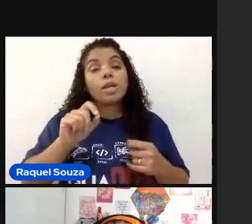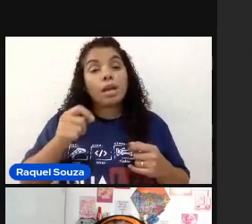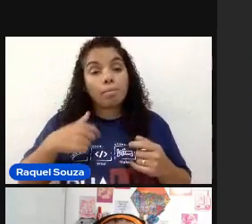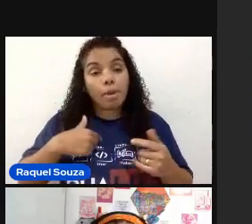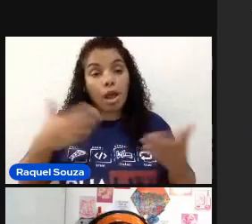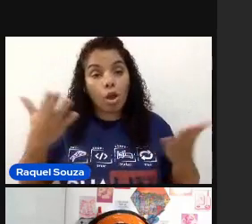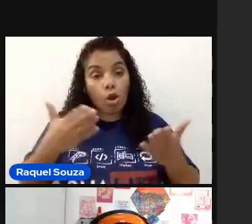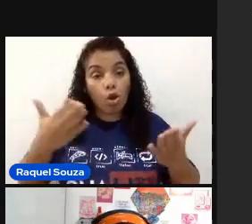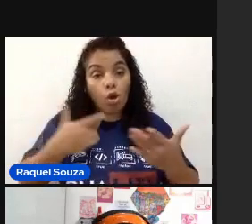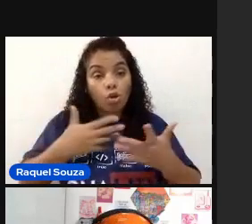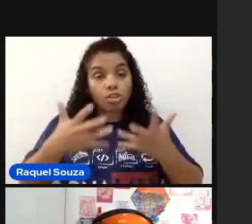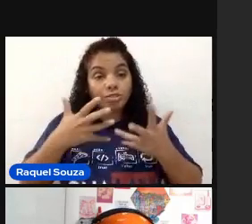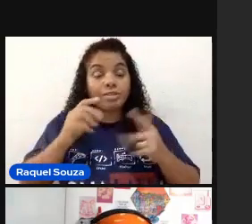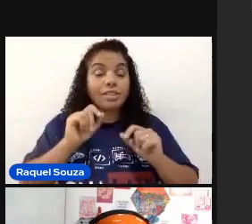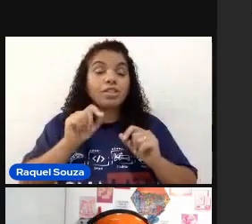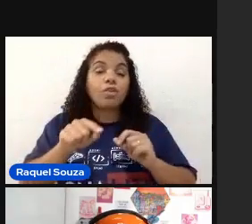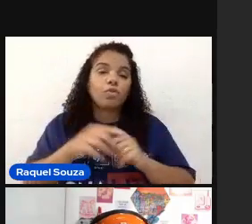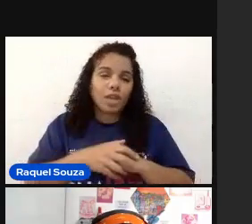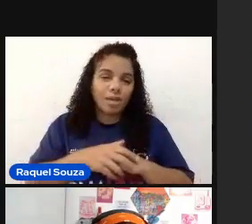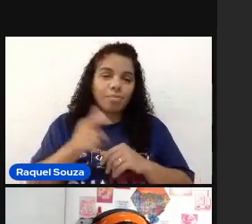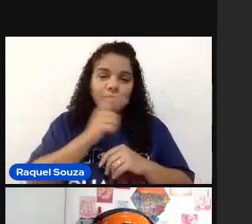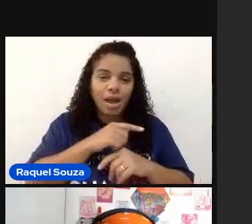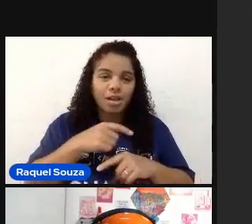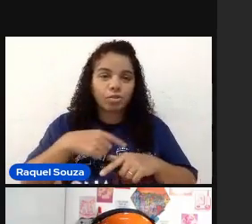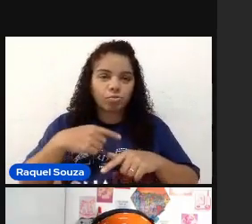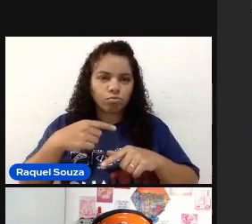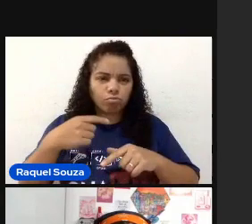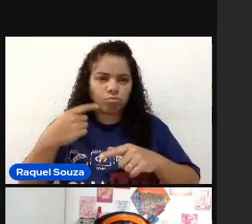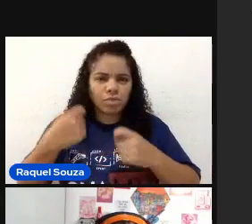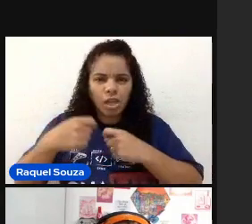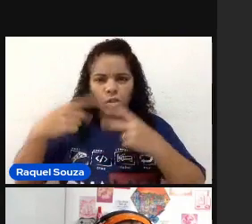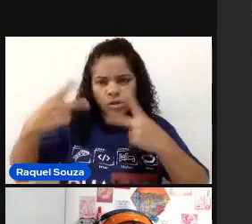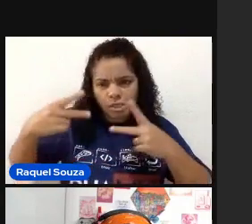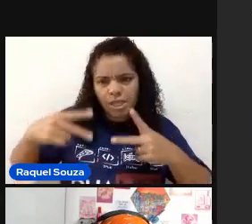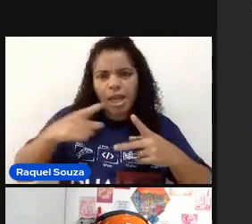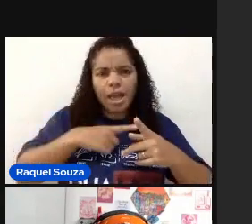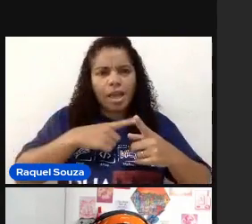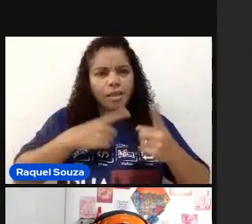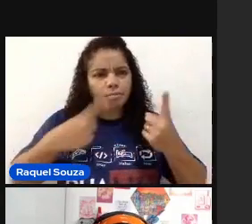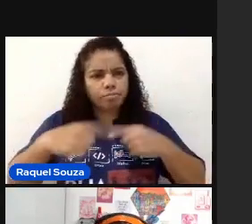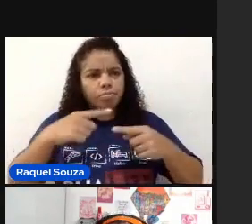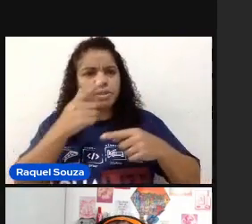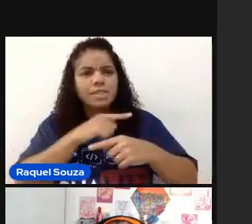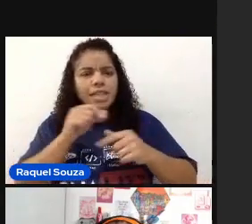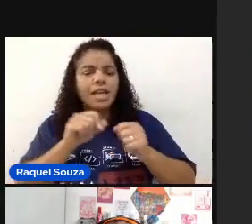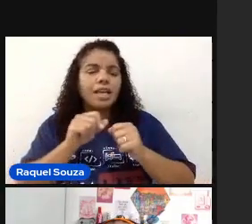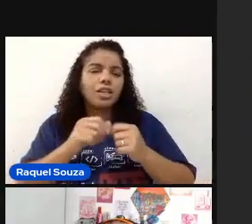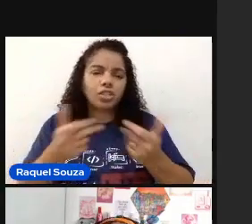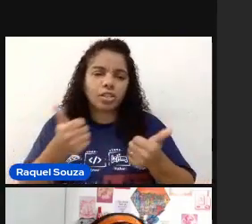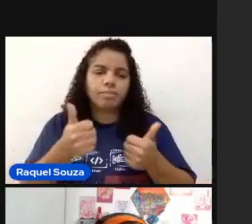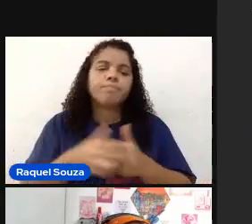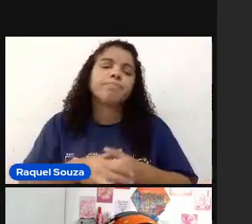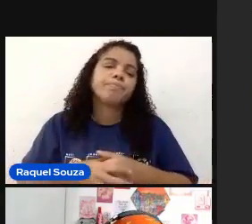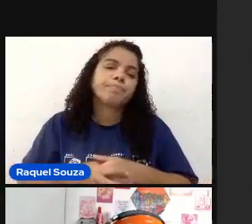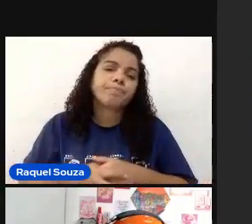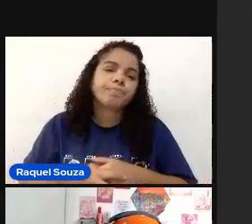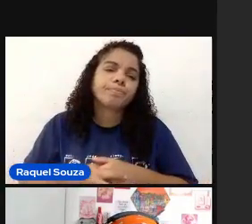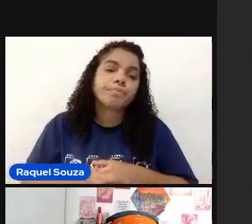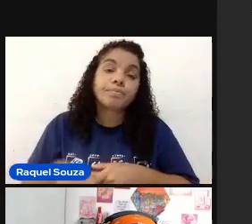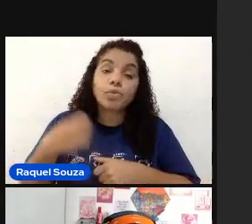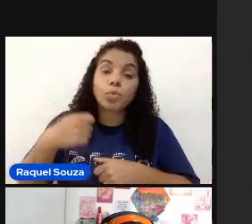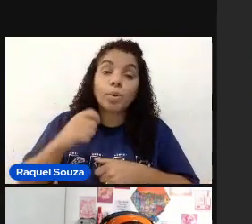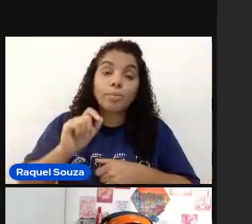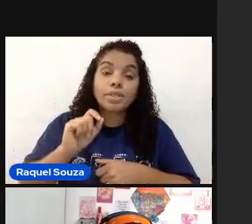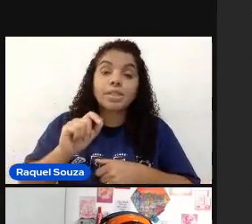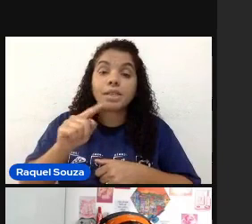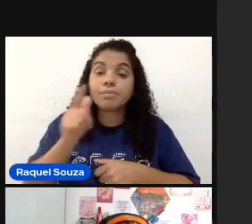ele, é desejável para que o negócio dele esteja dentro do esperado? E o que ele precisa para que aconteça